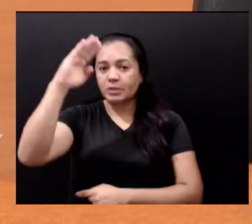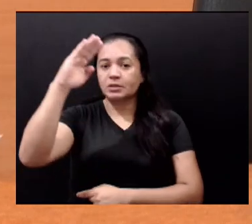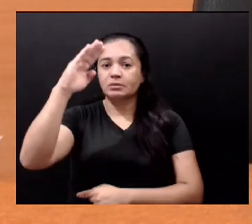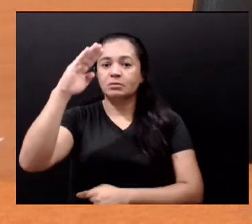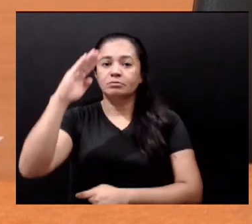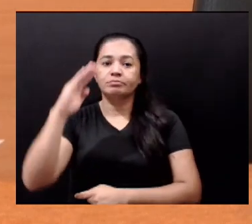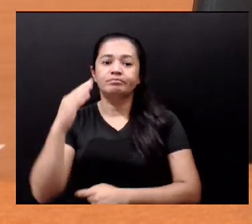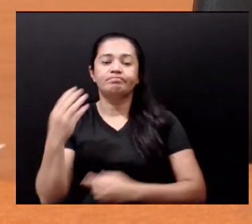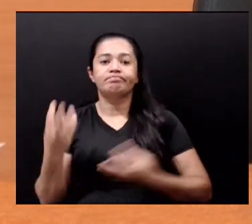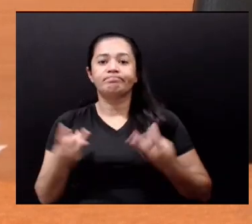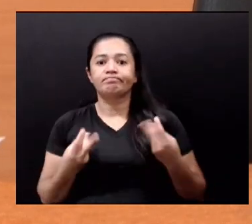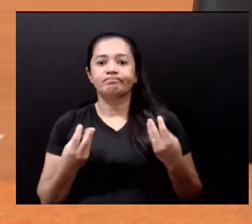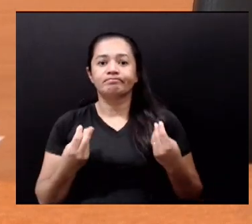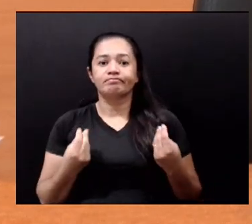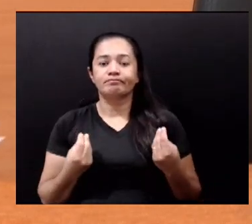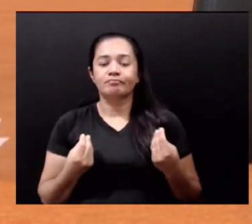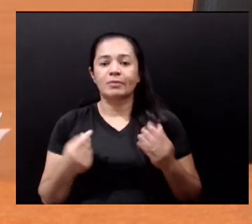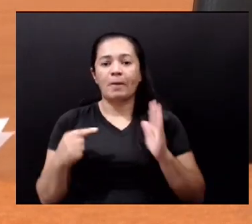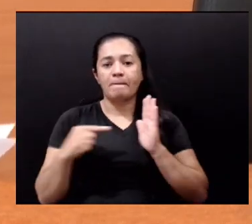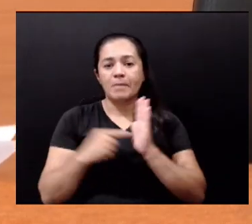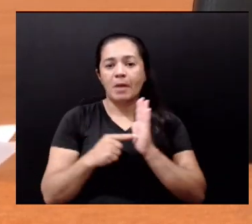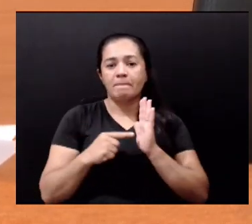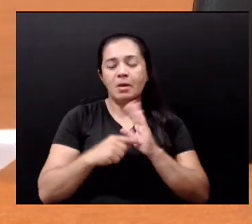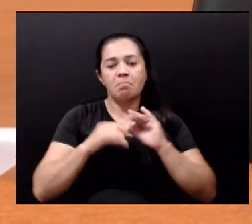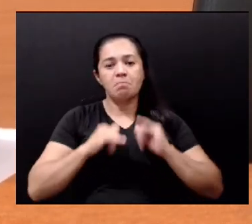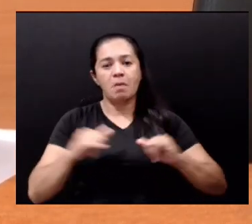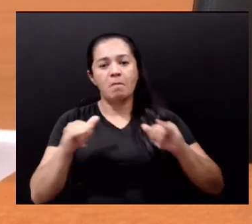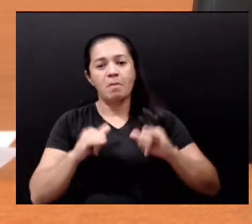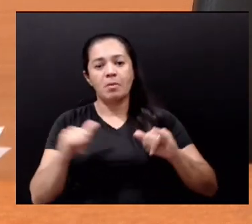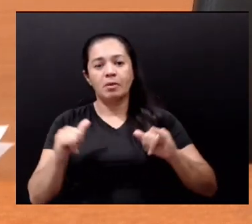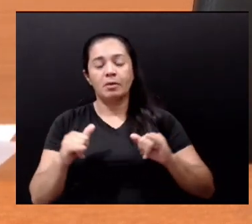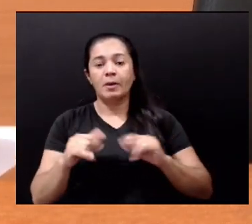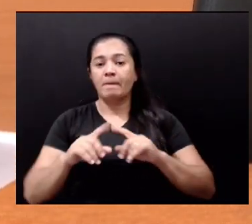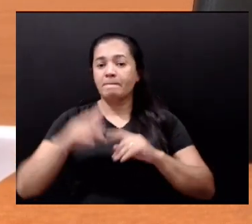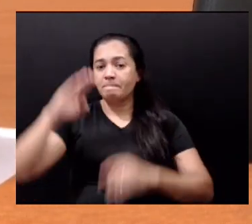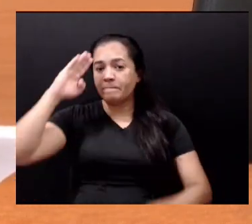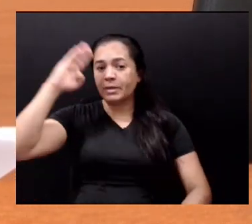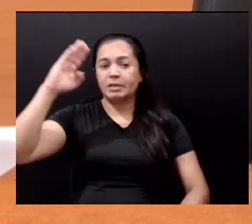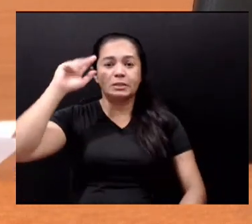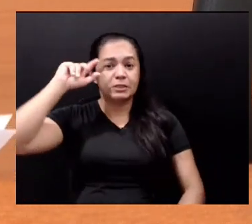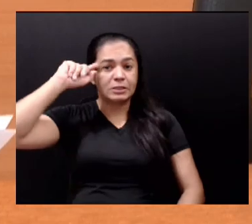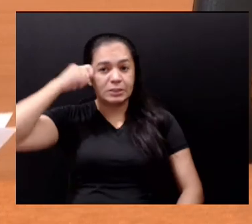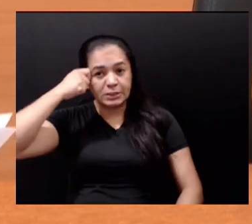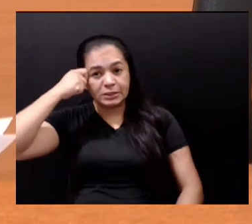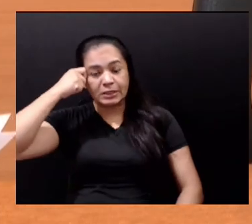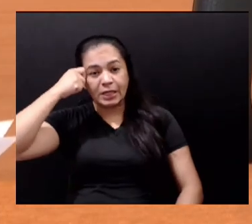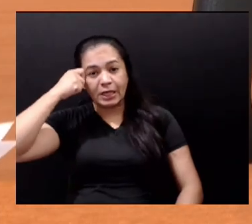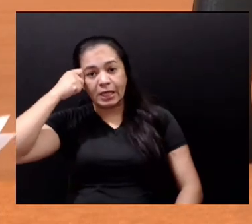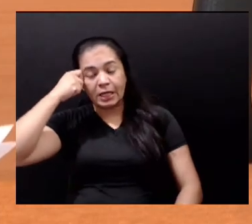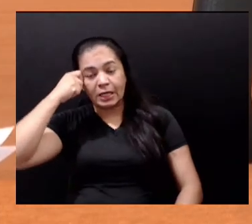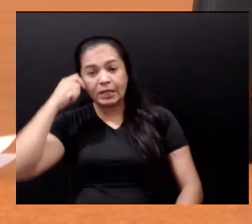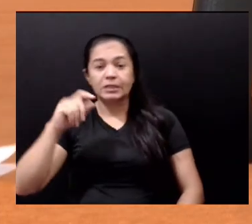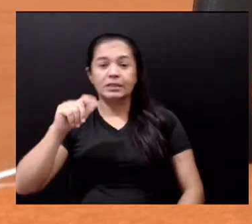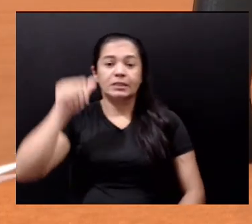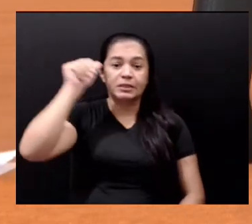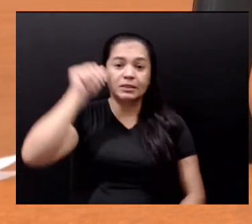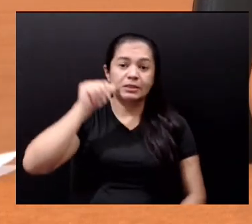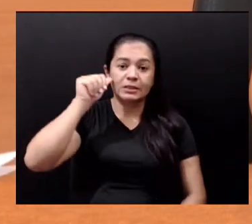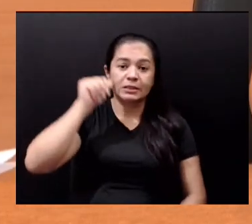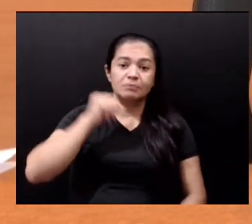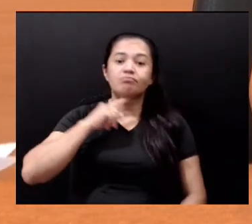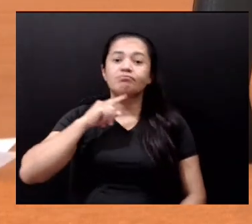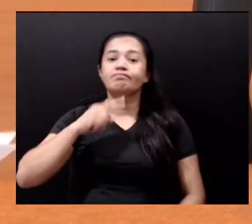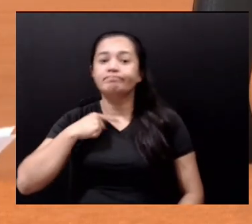muito subnotificadas, ainda mais as mulheres negras, mulheres trans, né? Então, existe uma